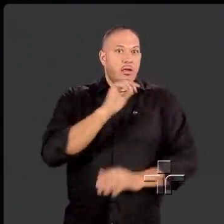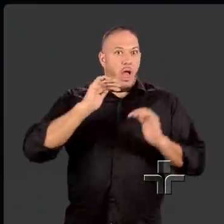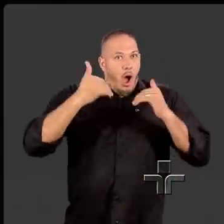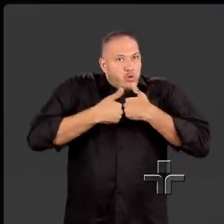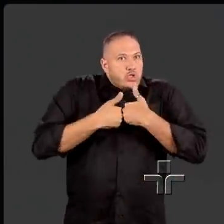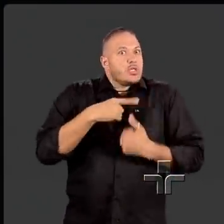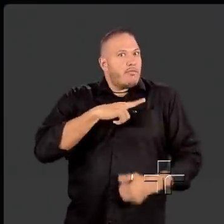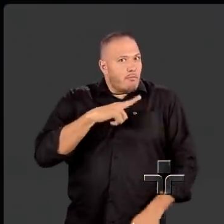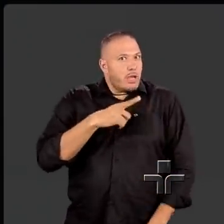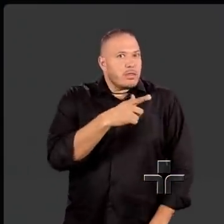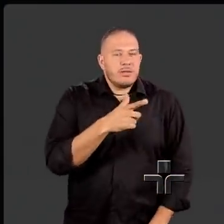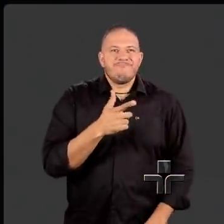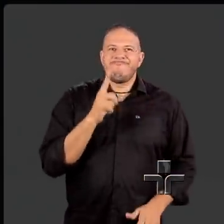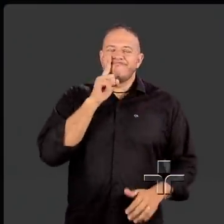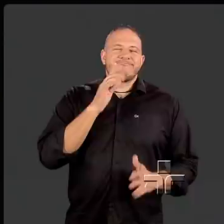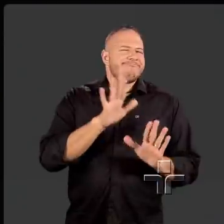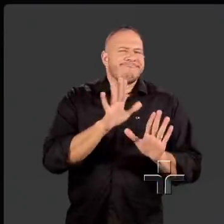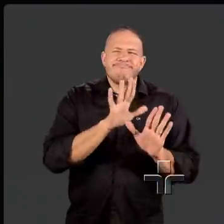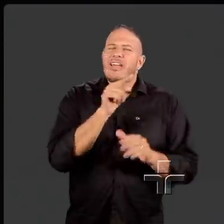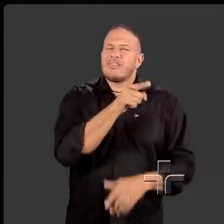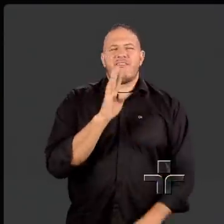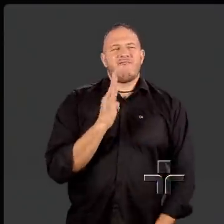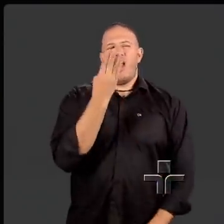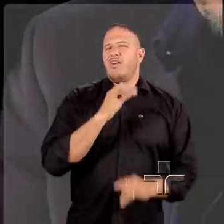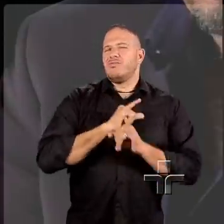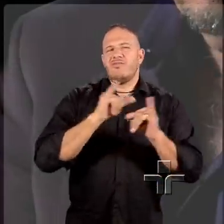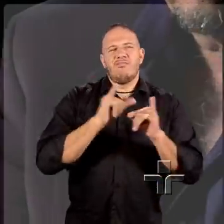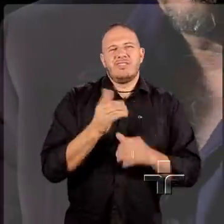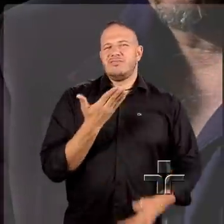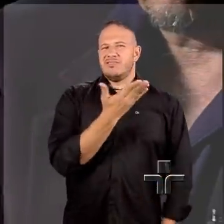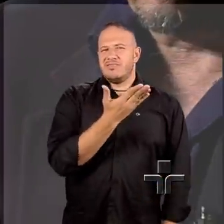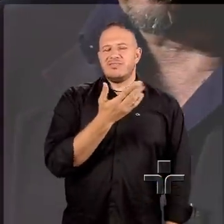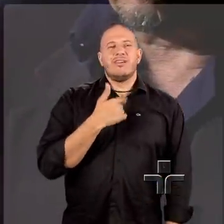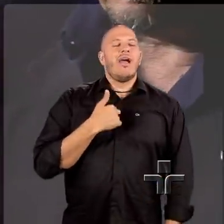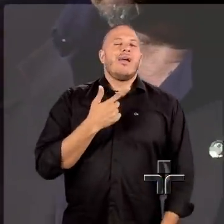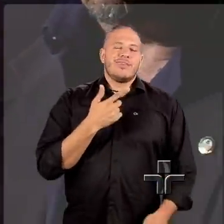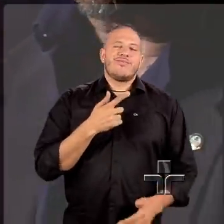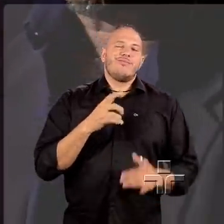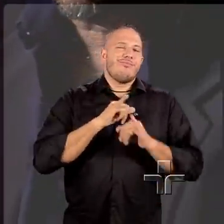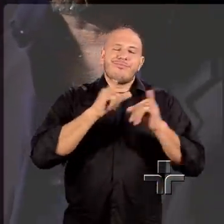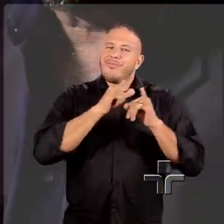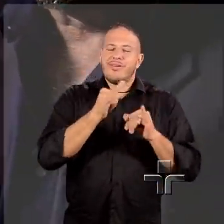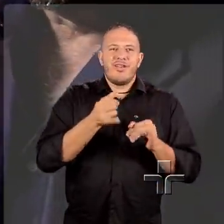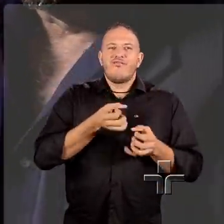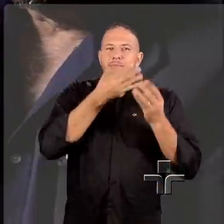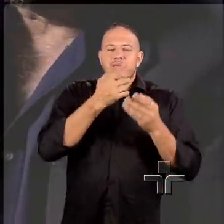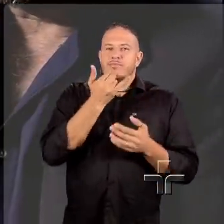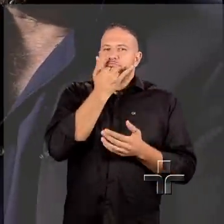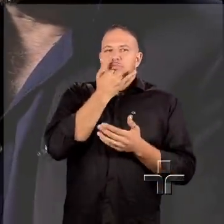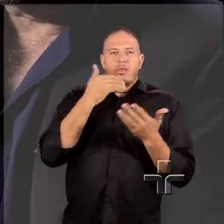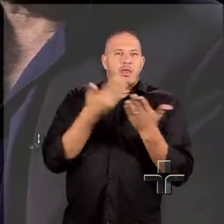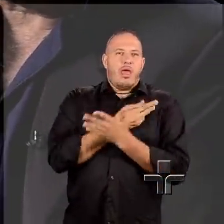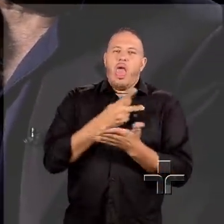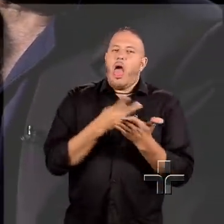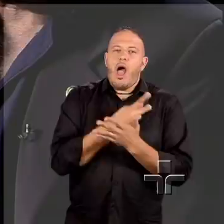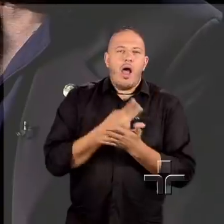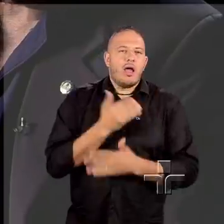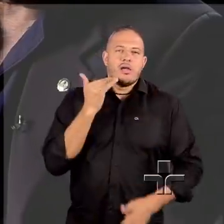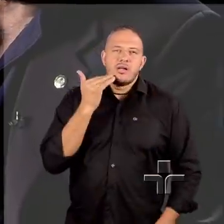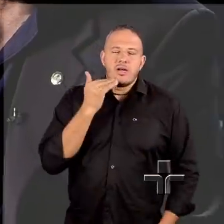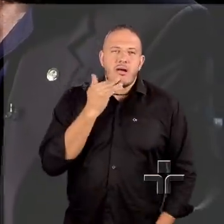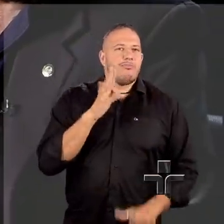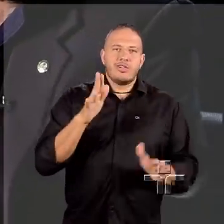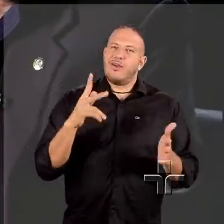se mostrou falso. Ele foram dados forjados, só que o estrago já